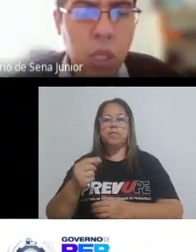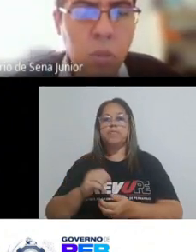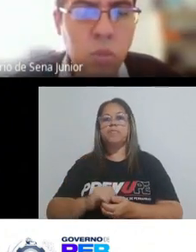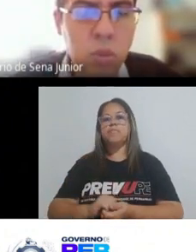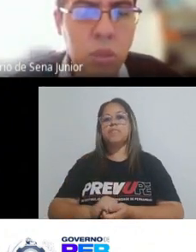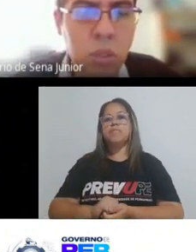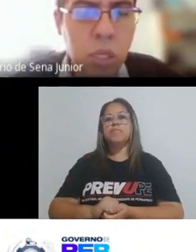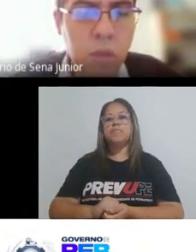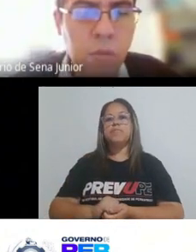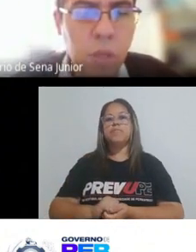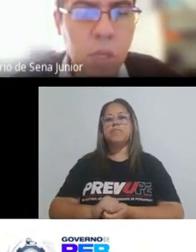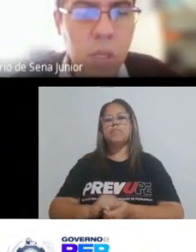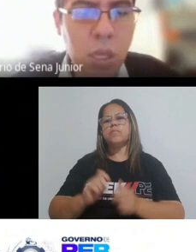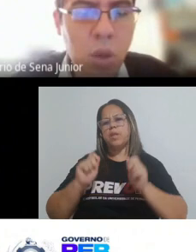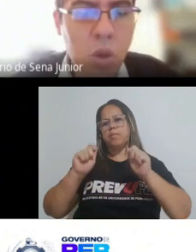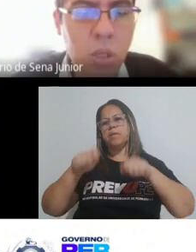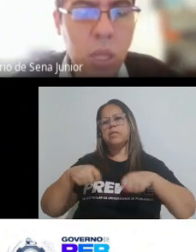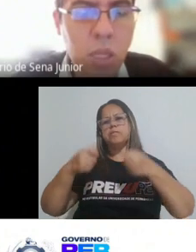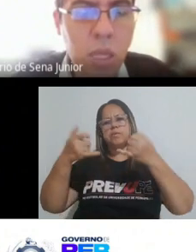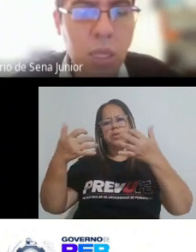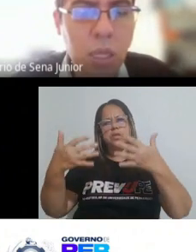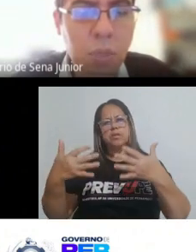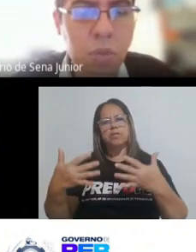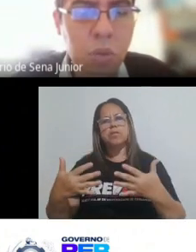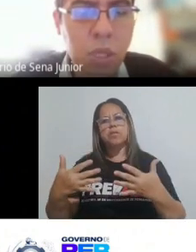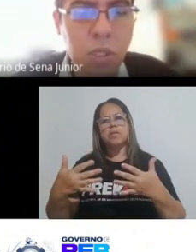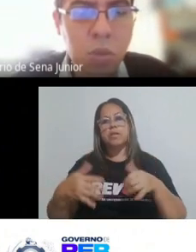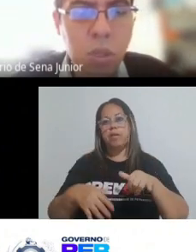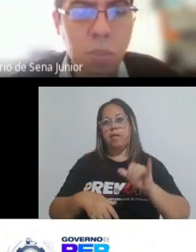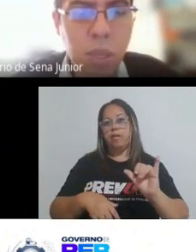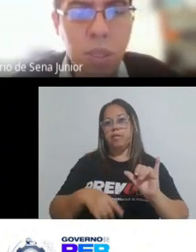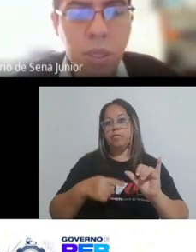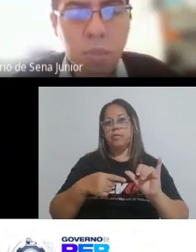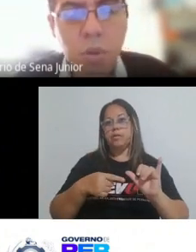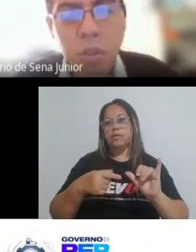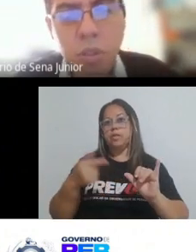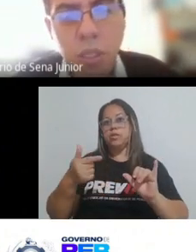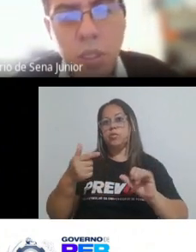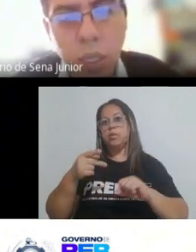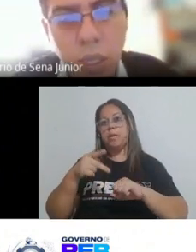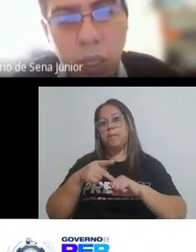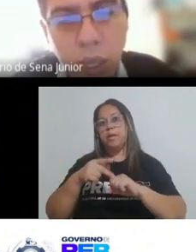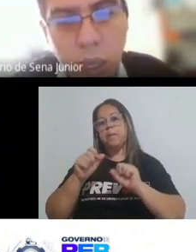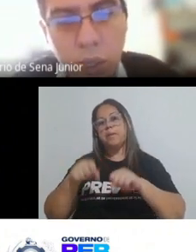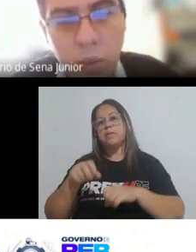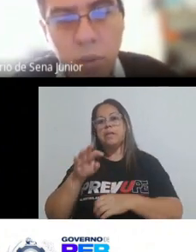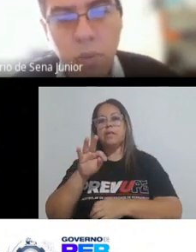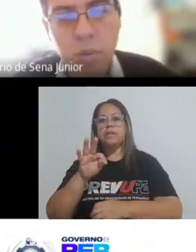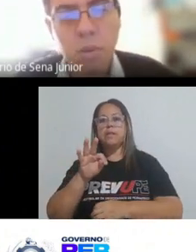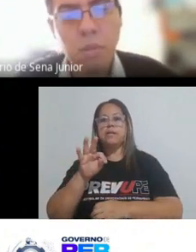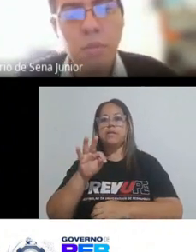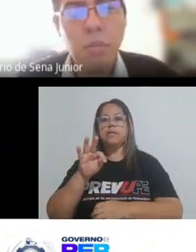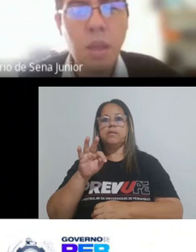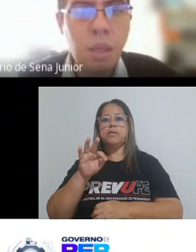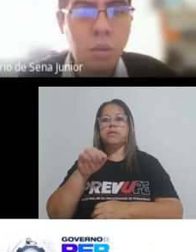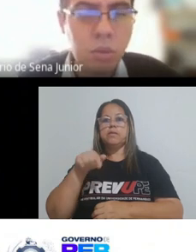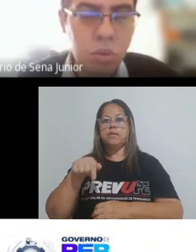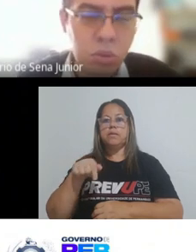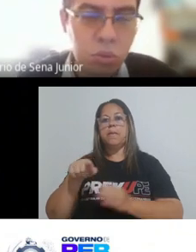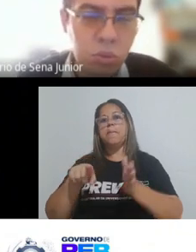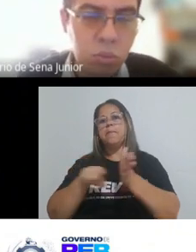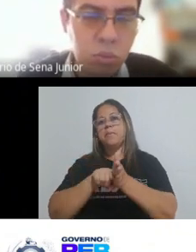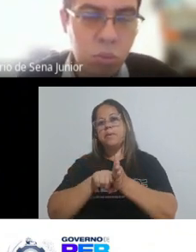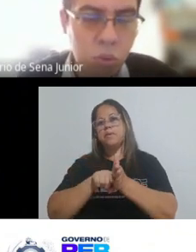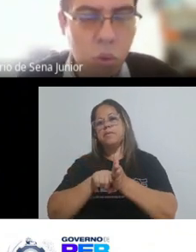podemos escrever que a coordenada Y da segunda pedra pode ser TQ menos